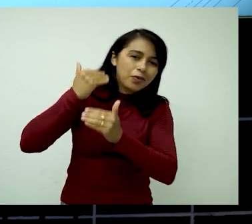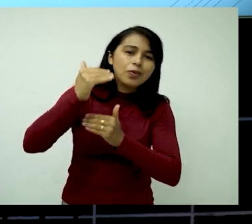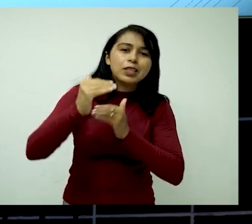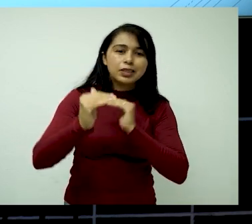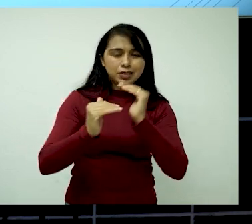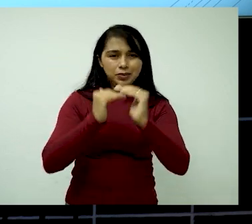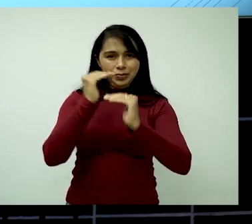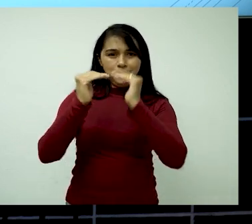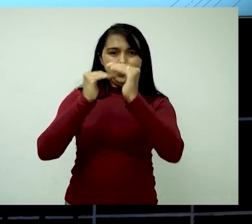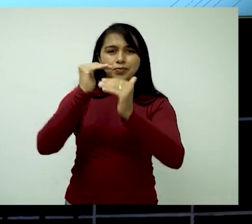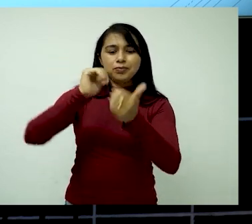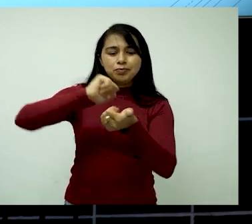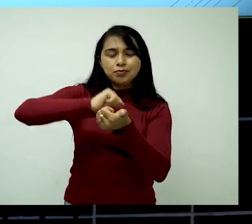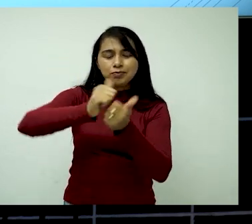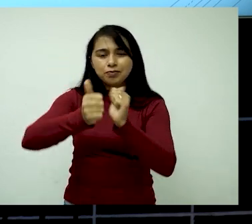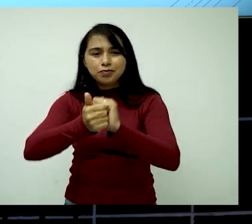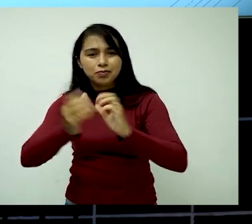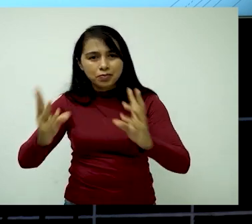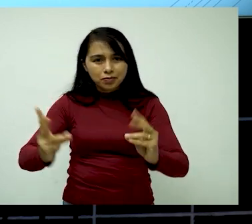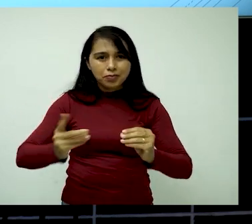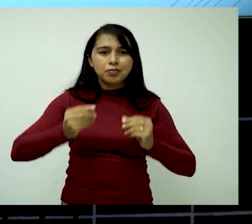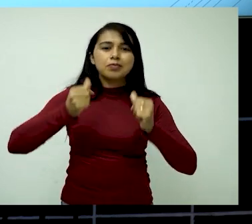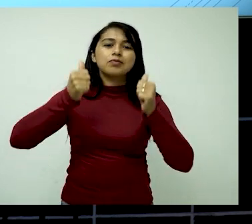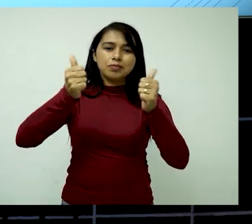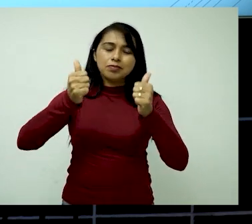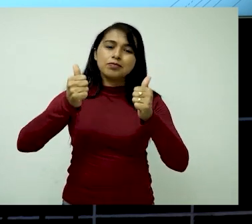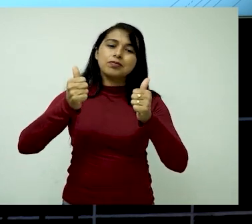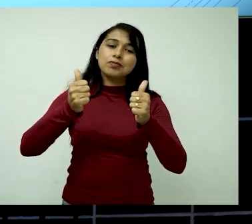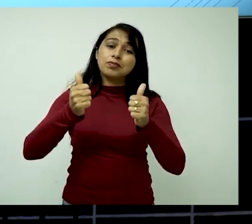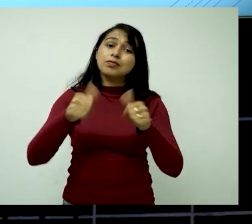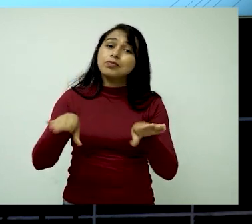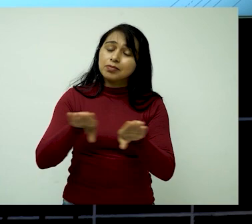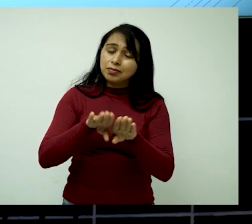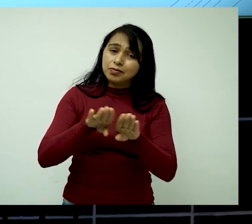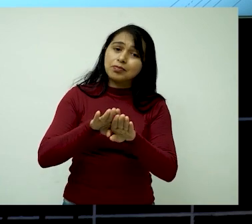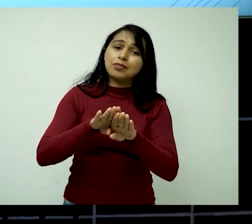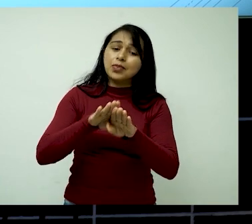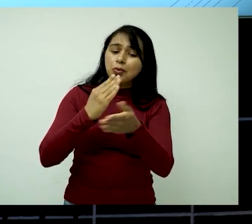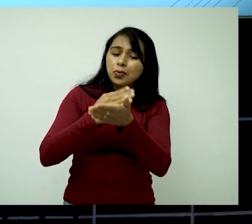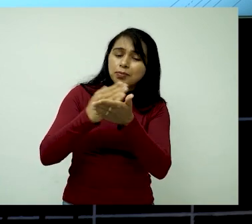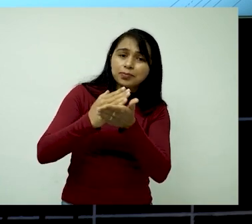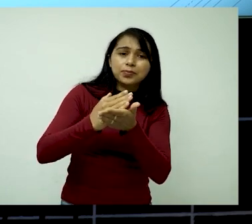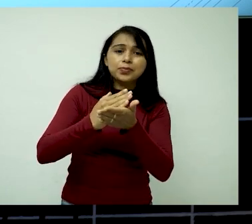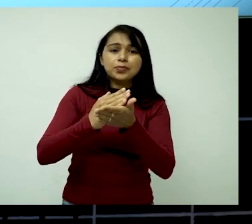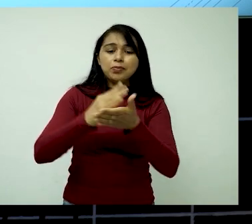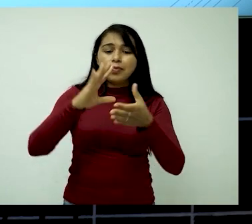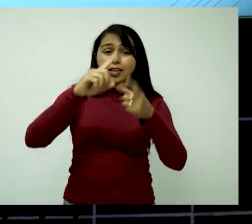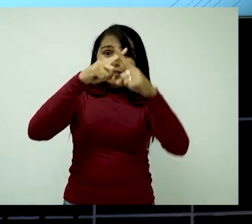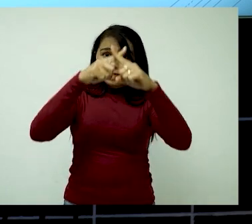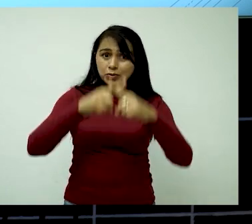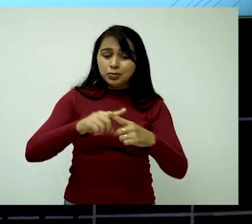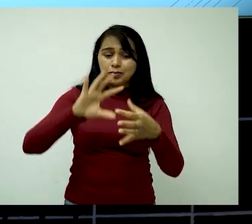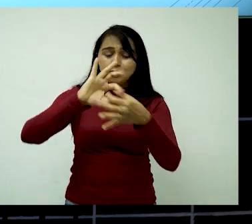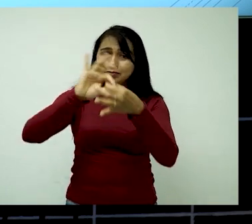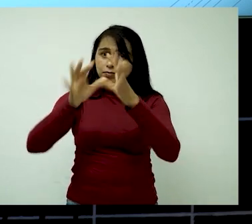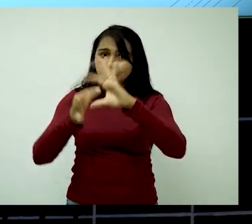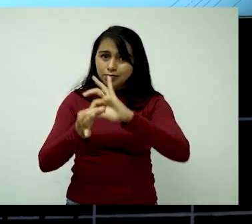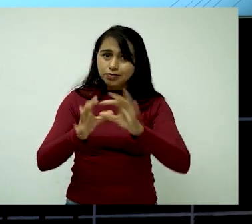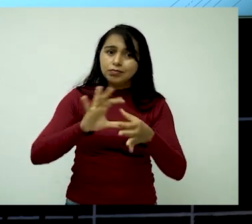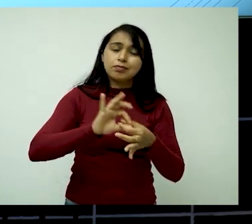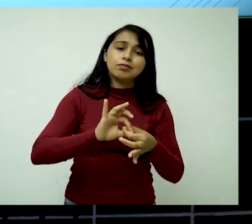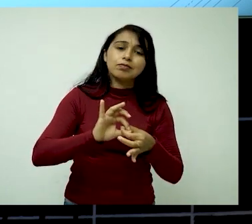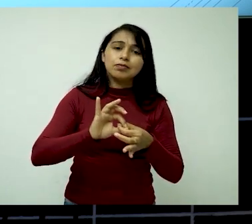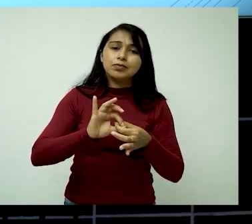se desenvolvendo, foram se aprimorando, veio a entrada dos Jogos Olímpicos, tá? Foram